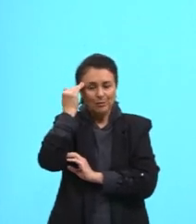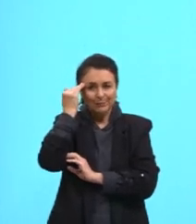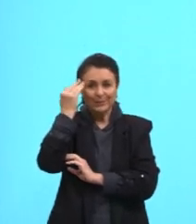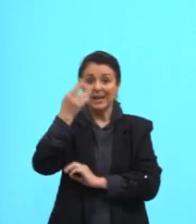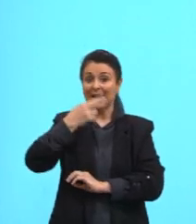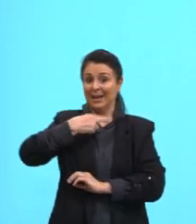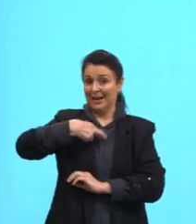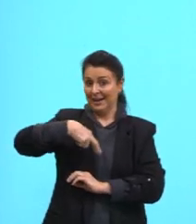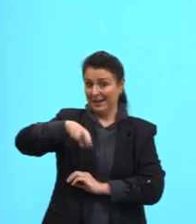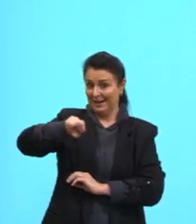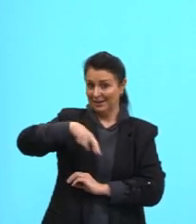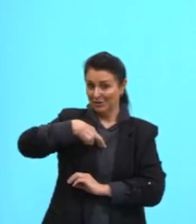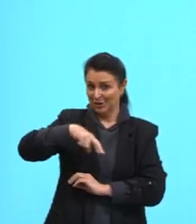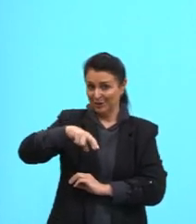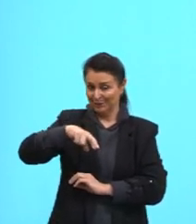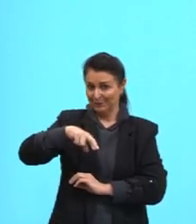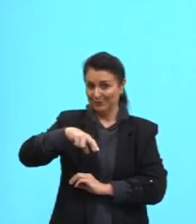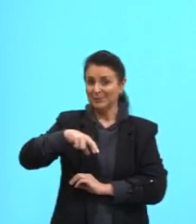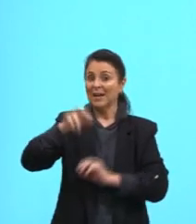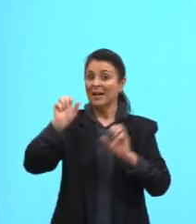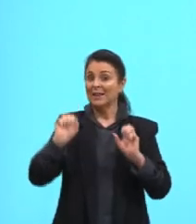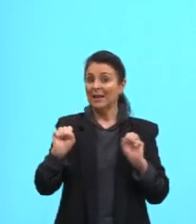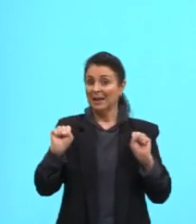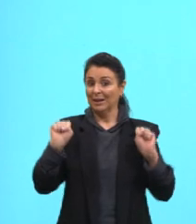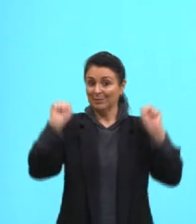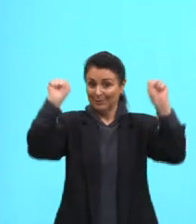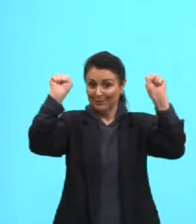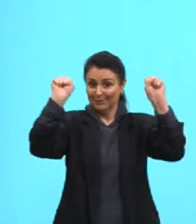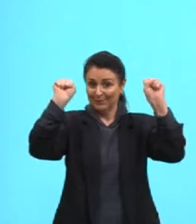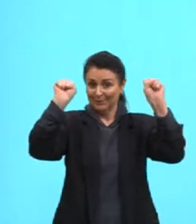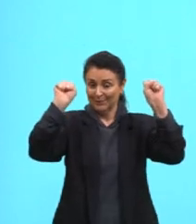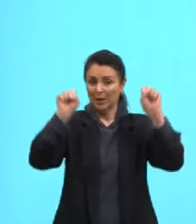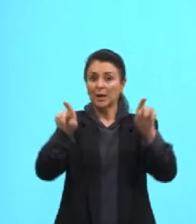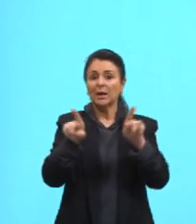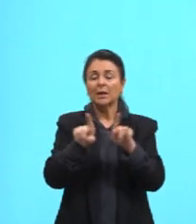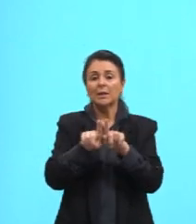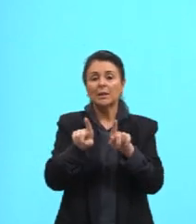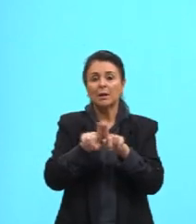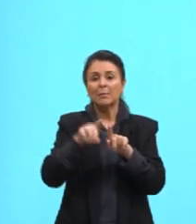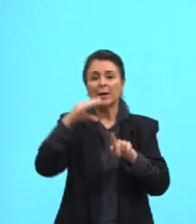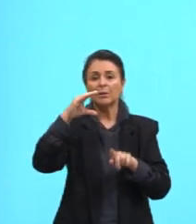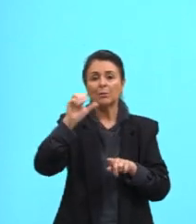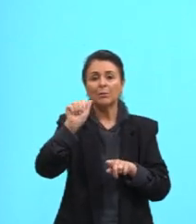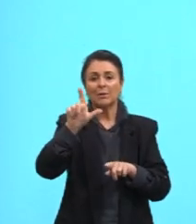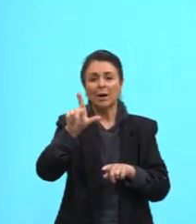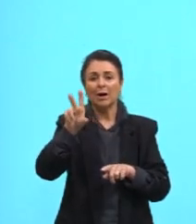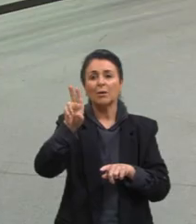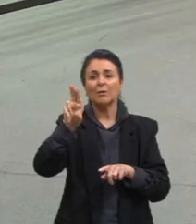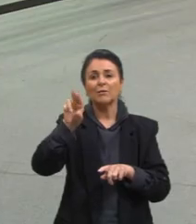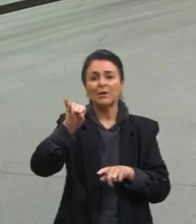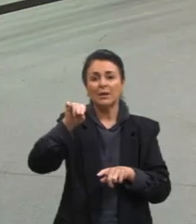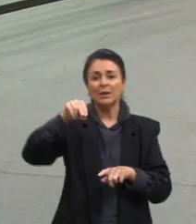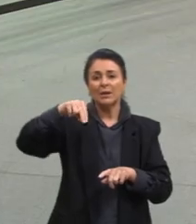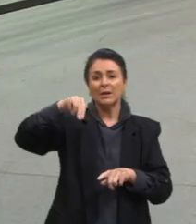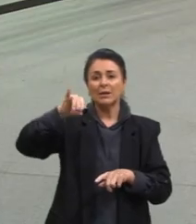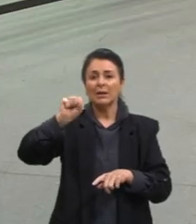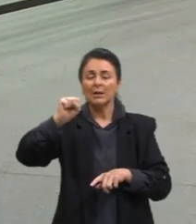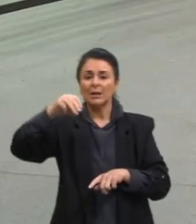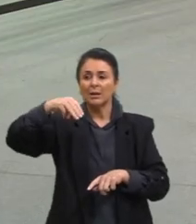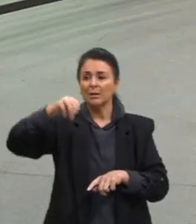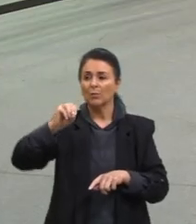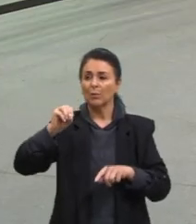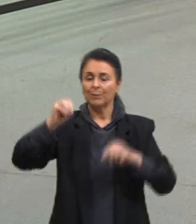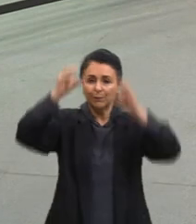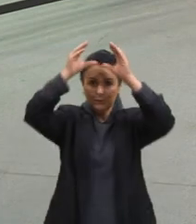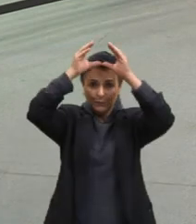protestante por isso A Ética Protestante e também através do Calvinismo é esse livro aqui que ele escreve é